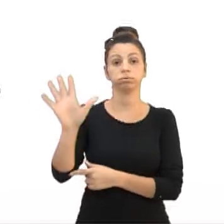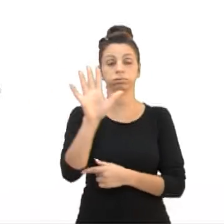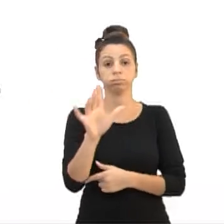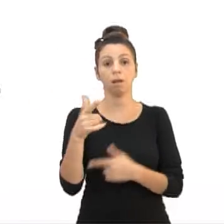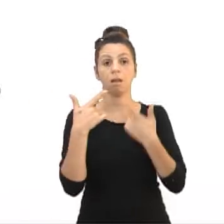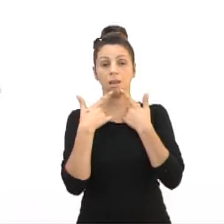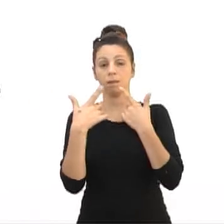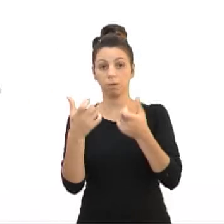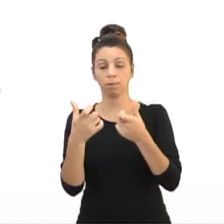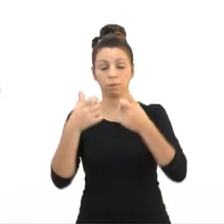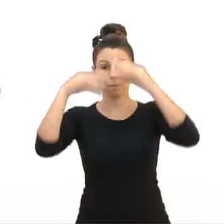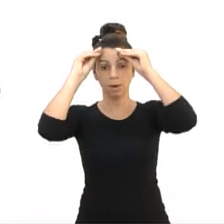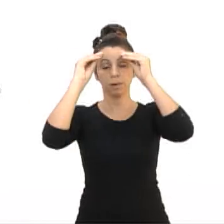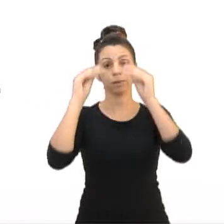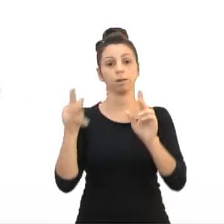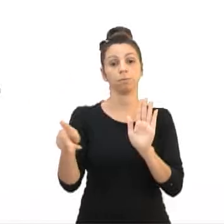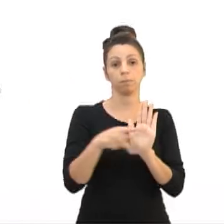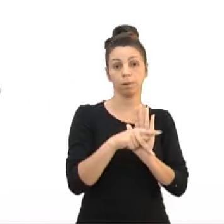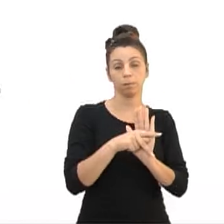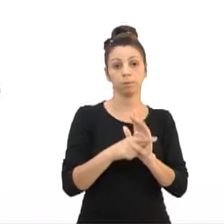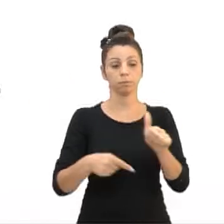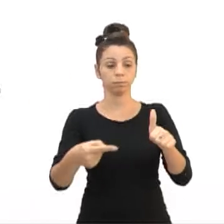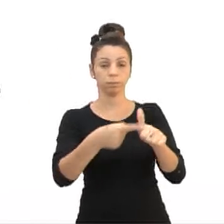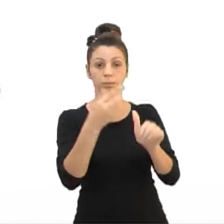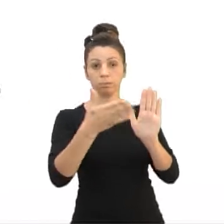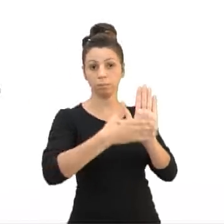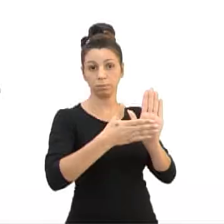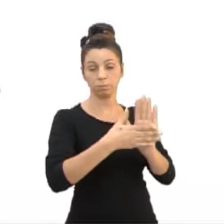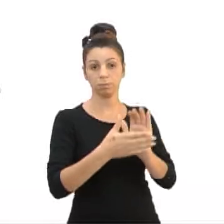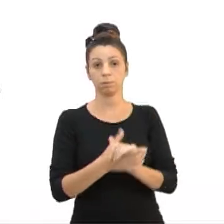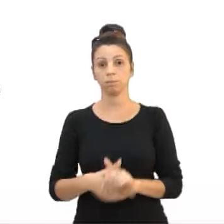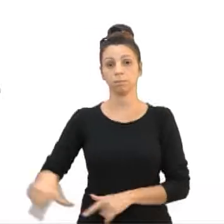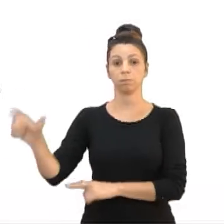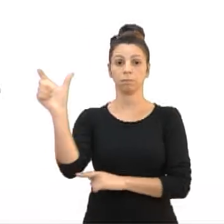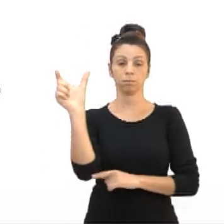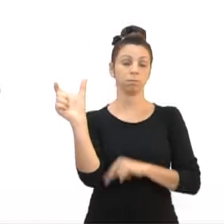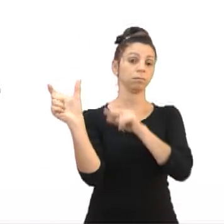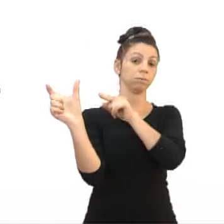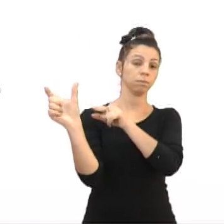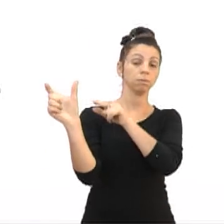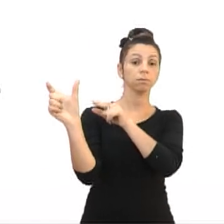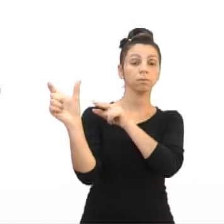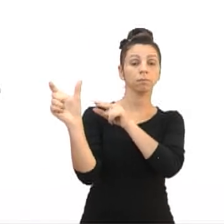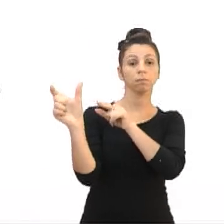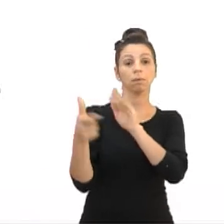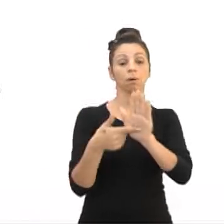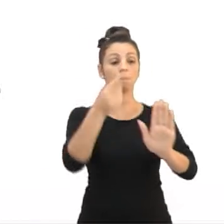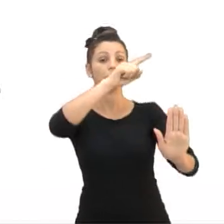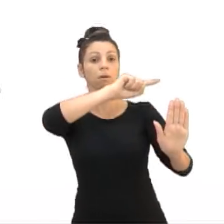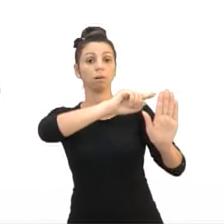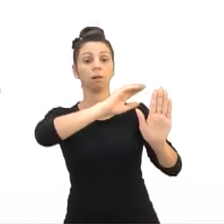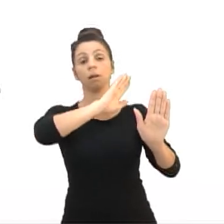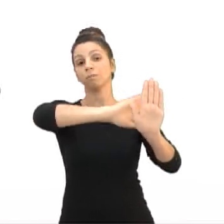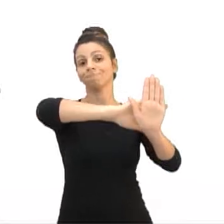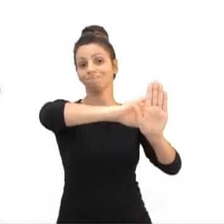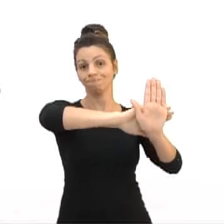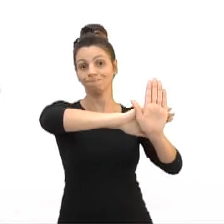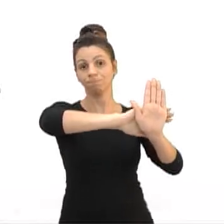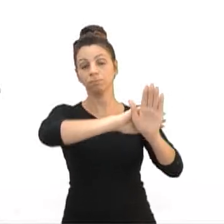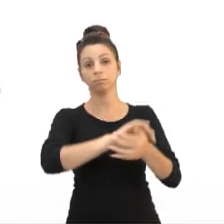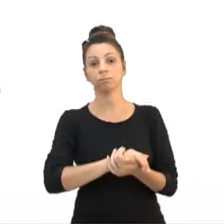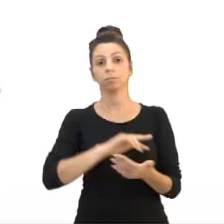afirmar que, primeira proposta, as palavras em destaque estão no sentido figurado e adquirem status